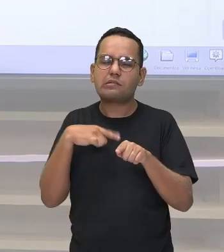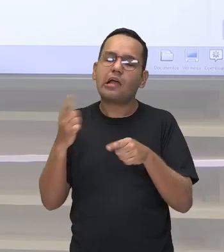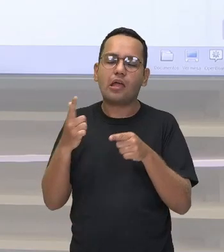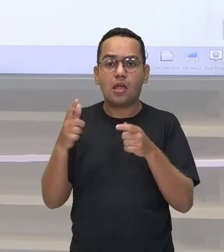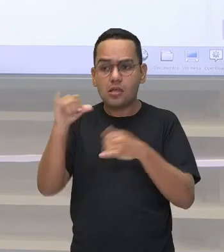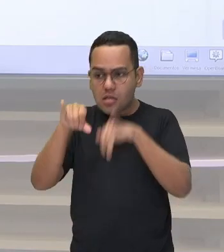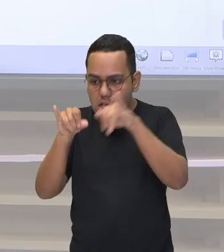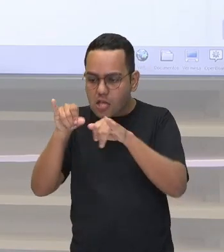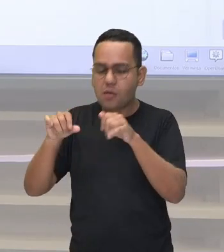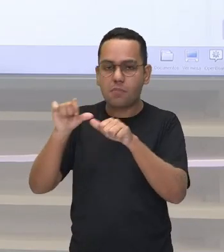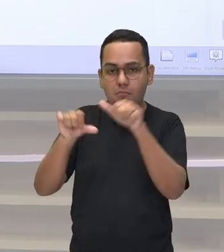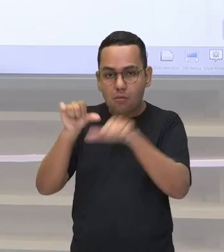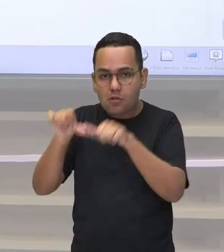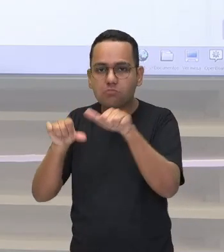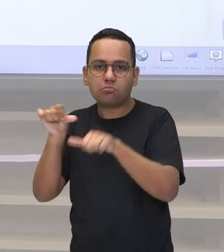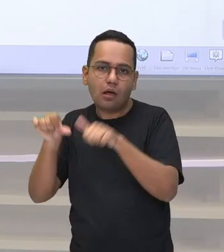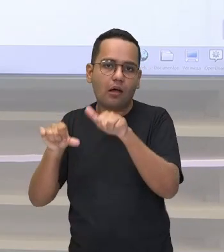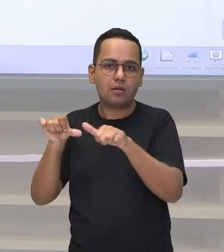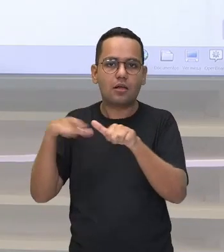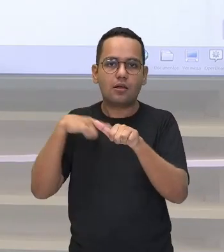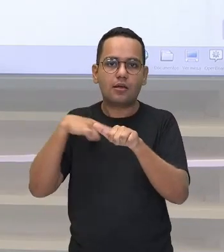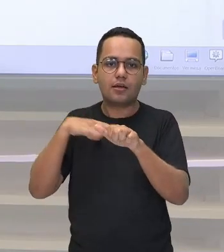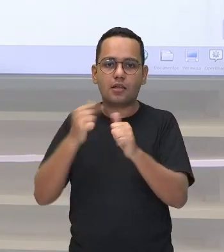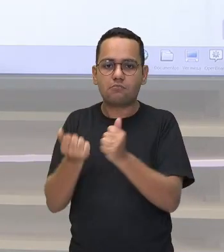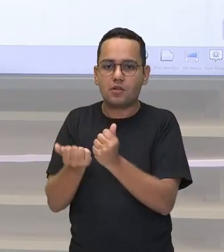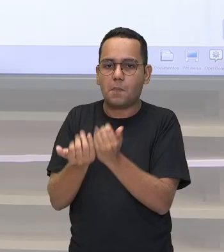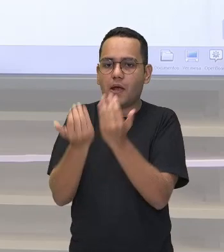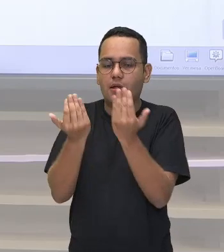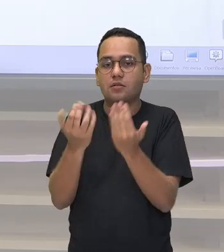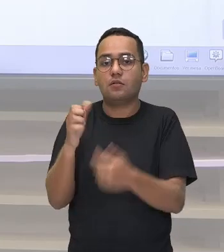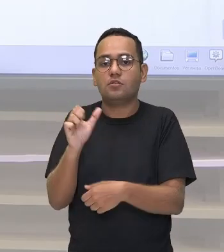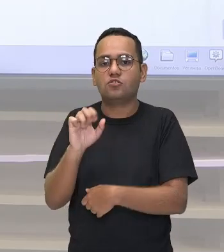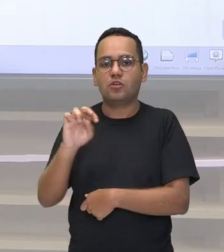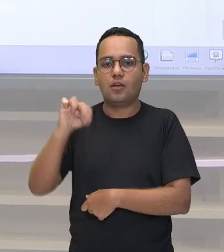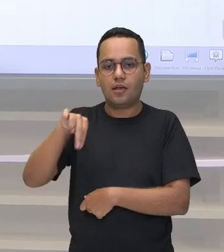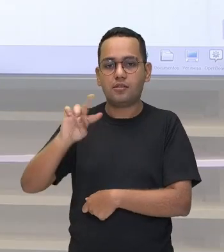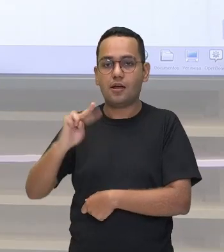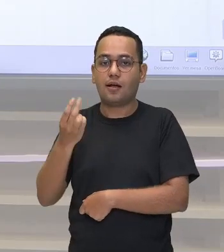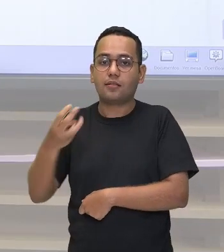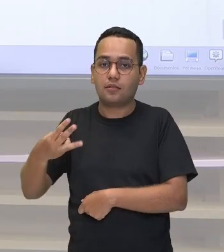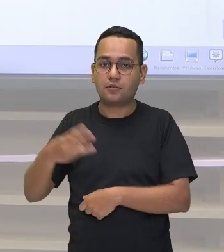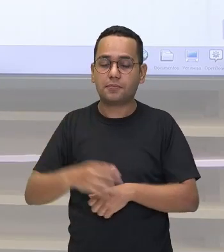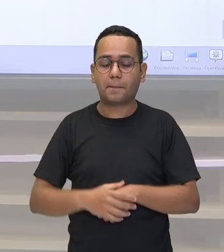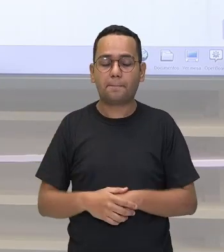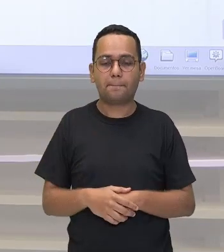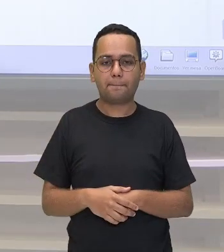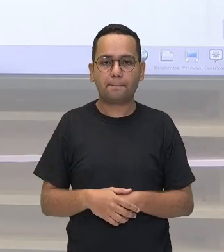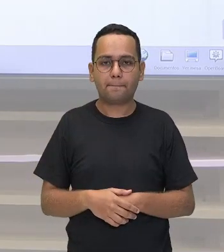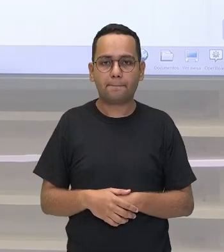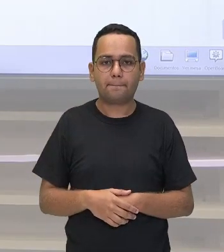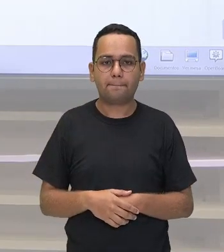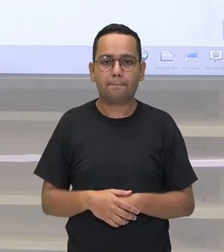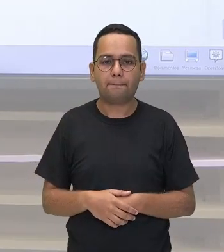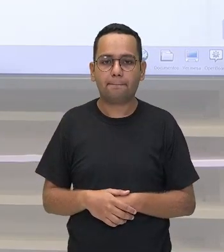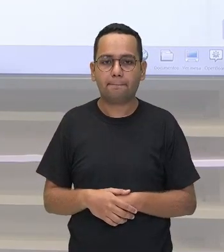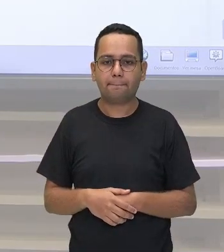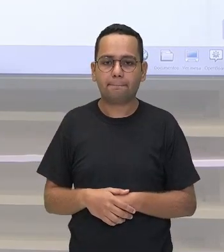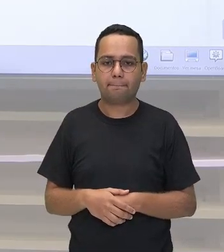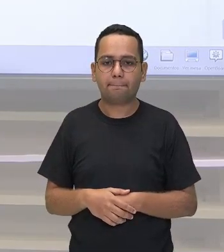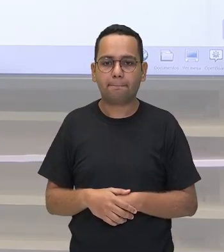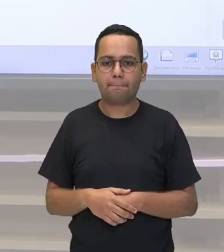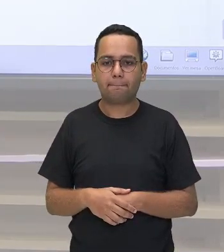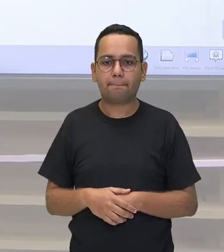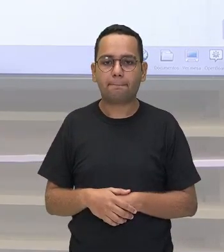que, enfim, vão liberar amônia nesse processo e ali ser considerado